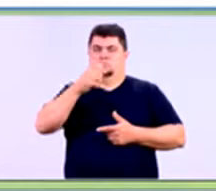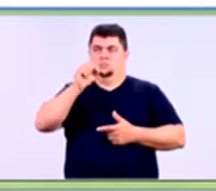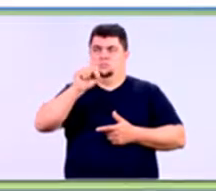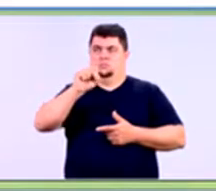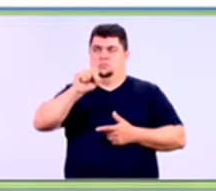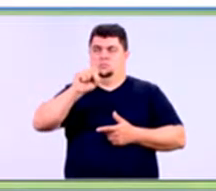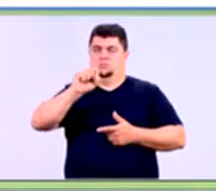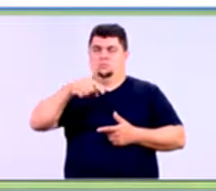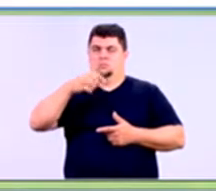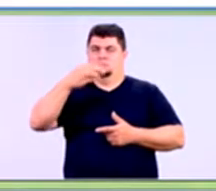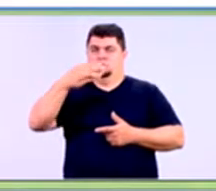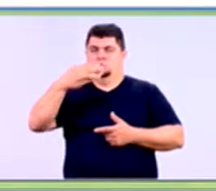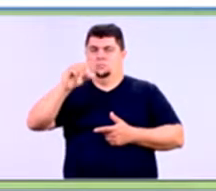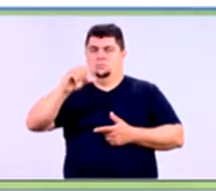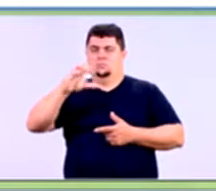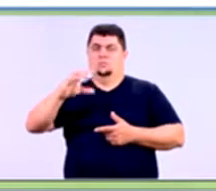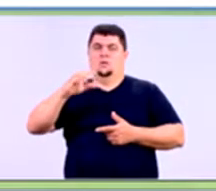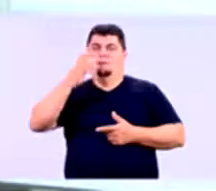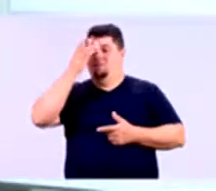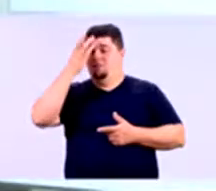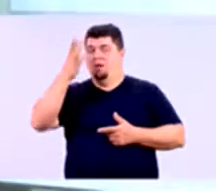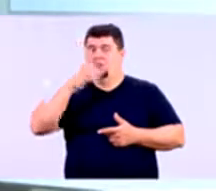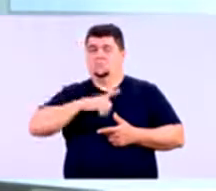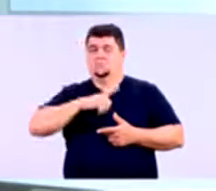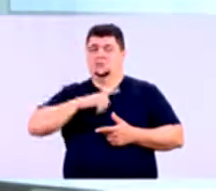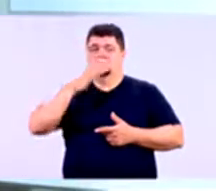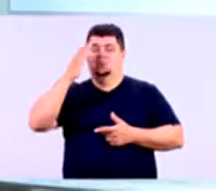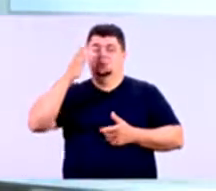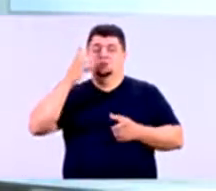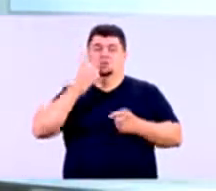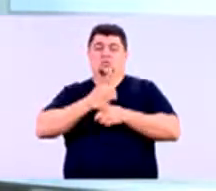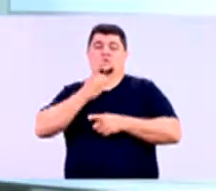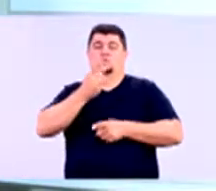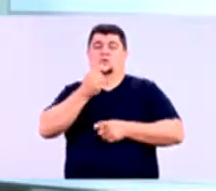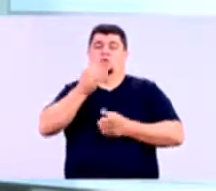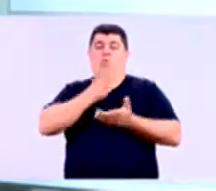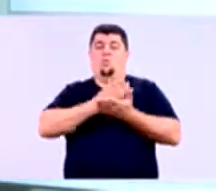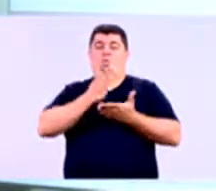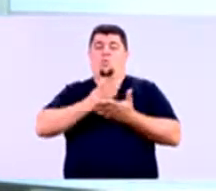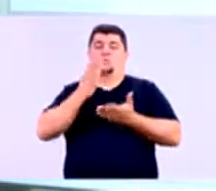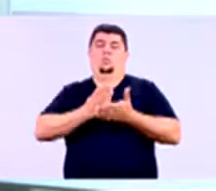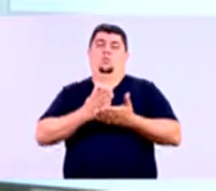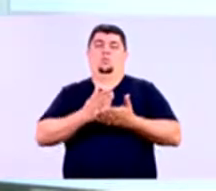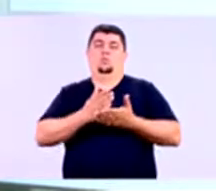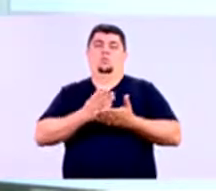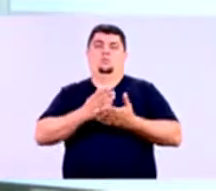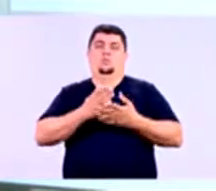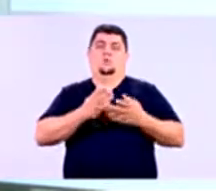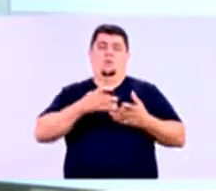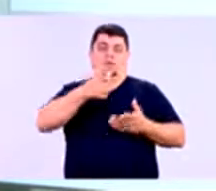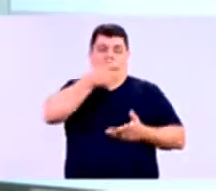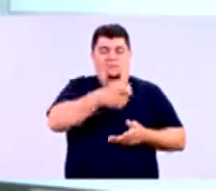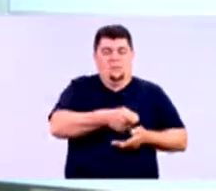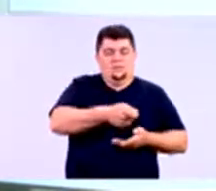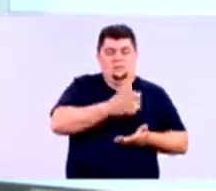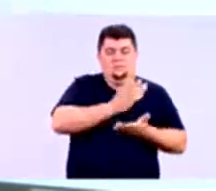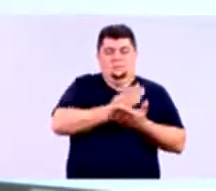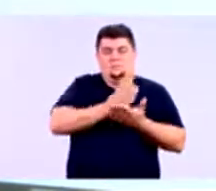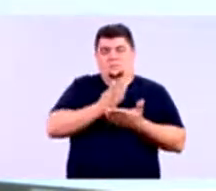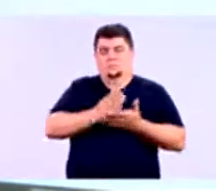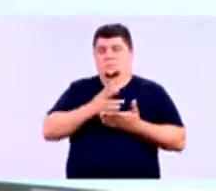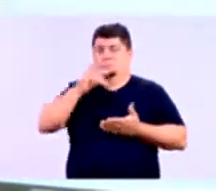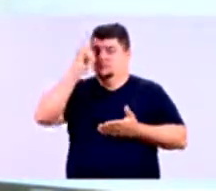228. Então, viu como é fácil relacionar o valor à vista com as parcelas.